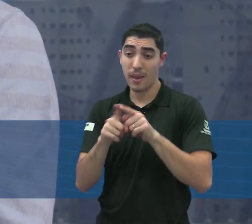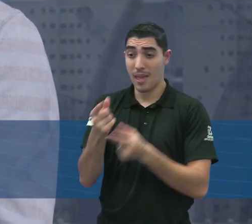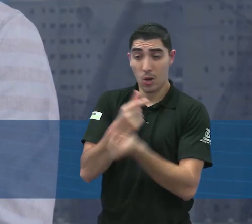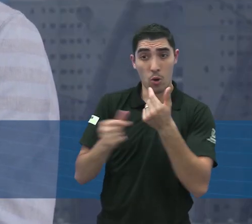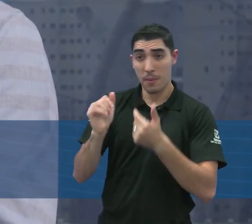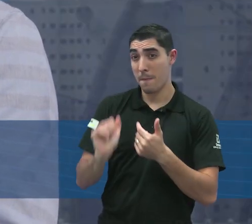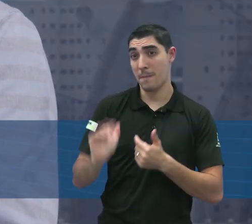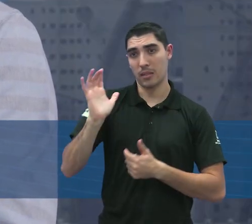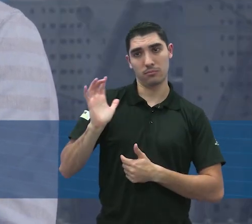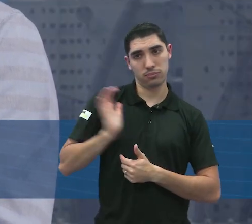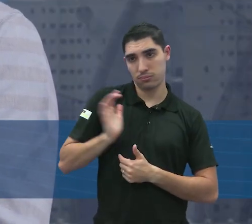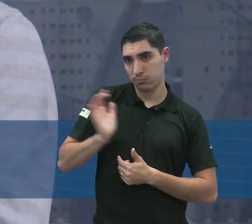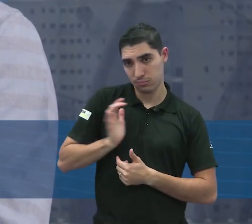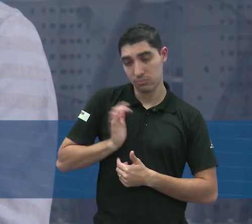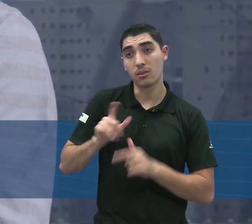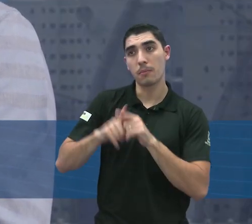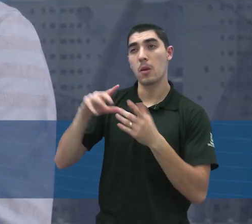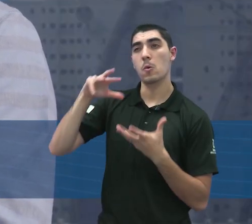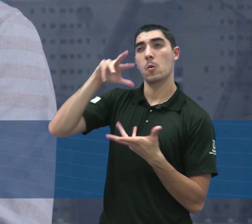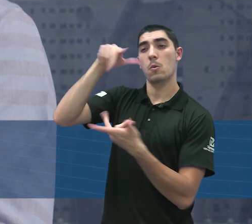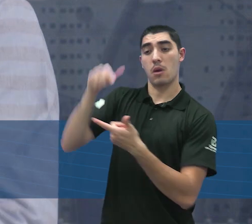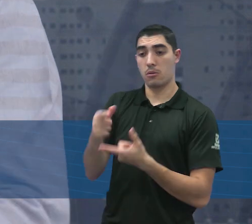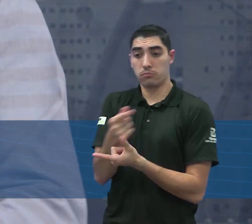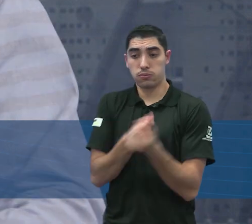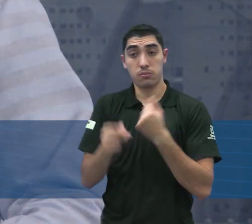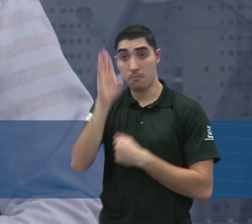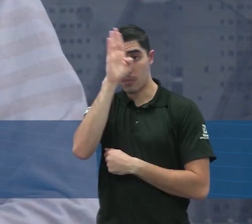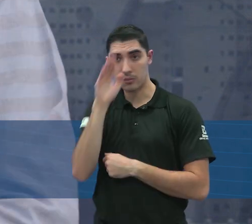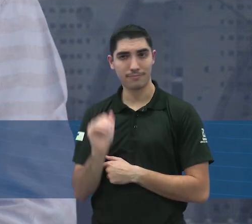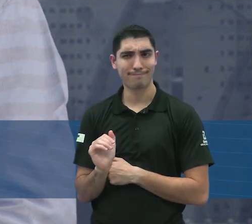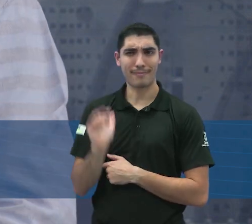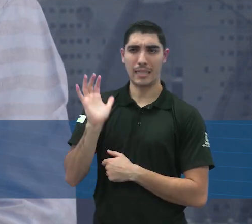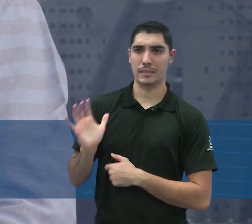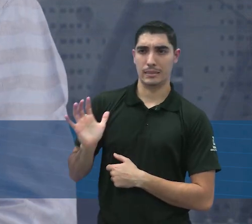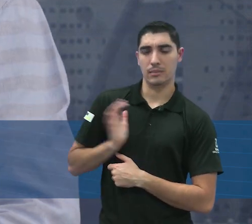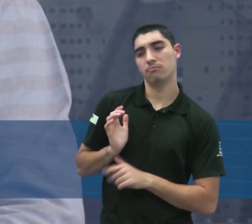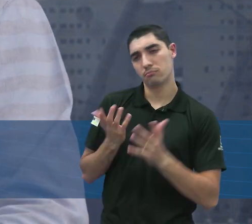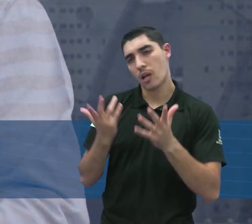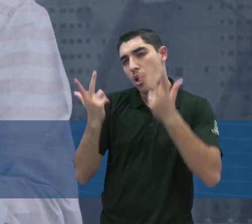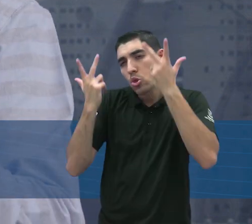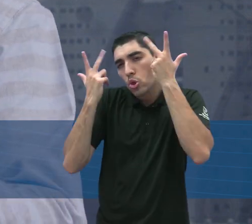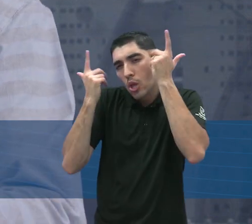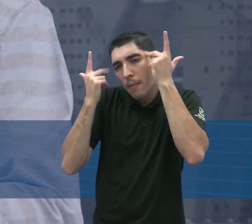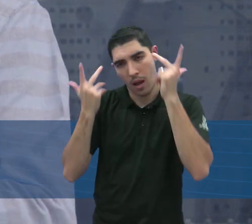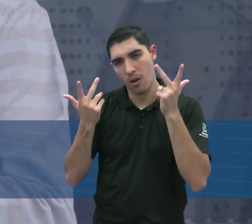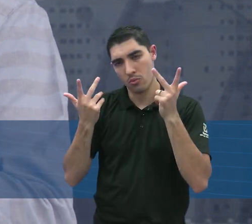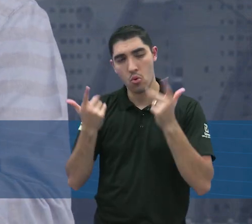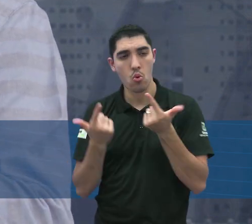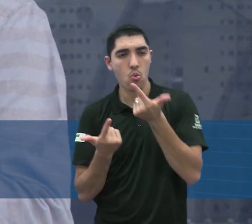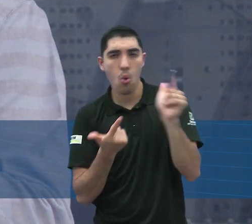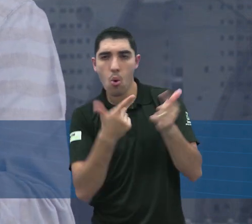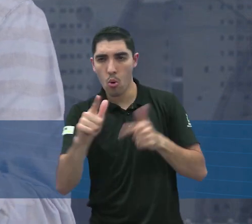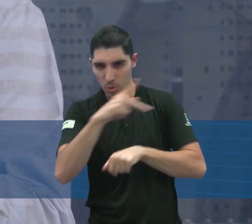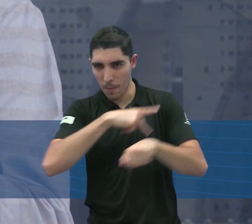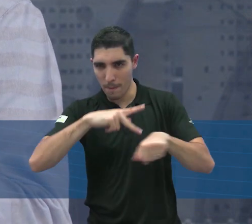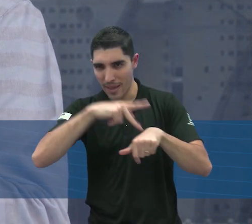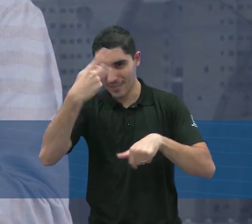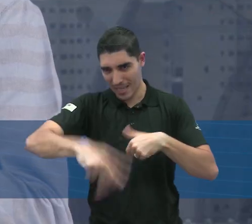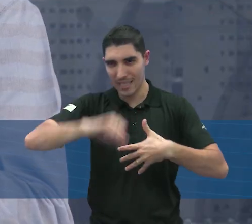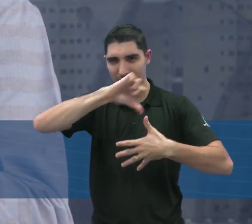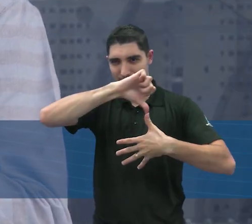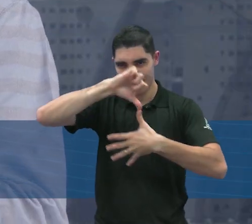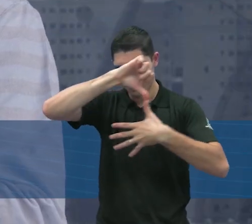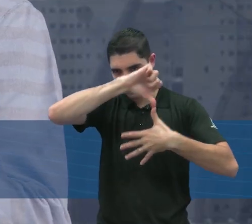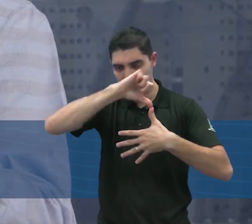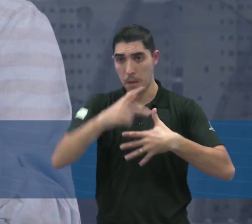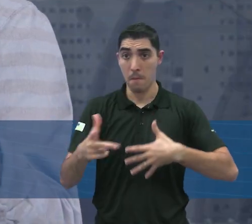dos países com as maiores economias do mundo. Seria muito natural que as pessoas olhassem, os outros vizinhos latino-americanos e sul-americanos